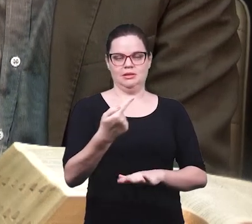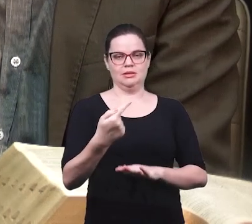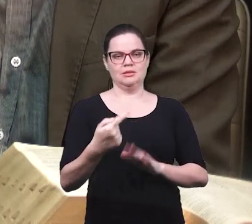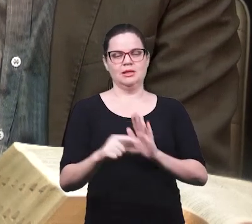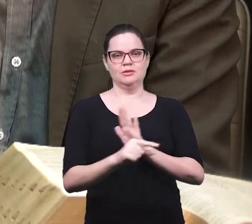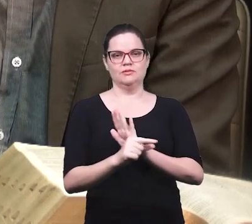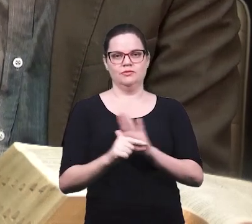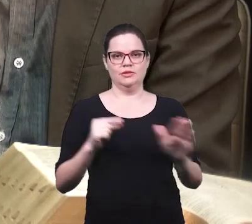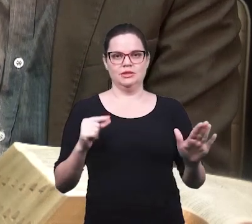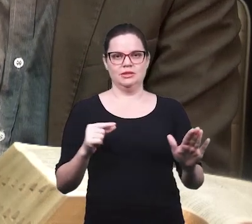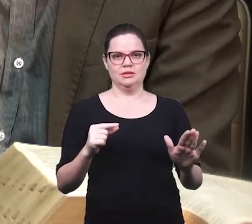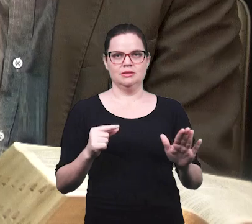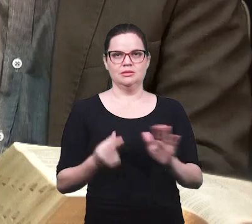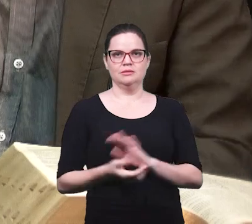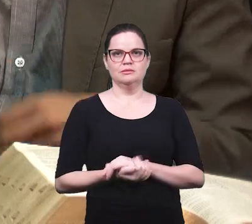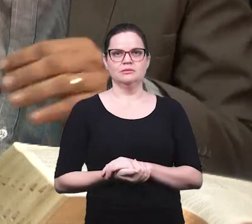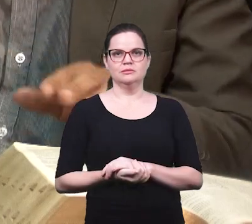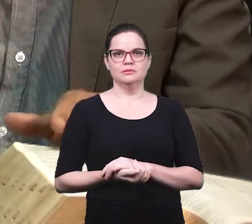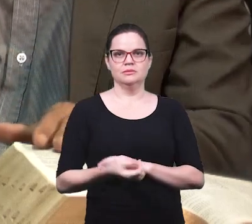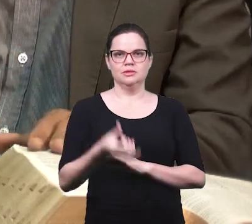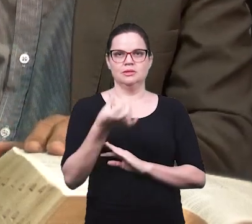capítulo 37,